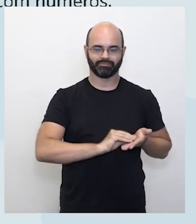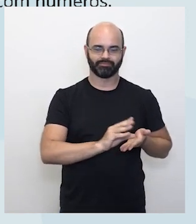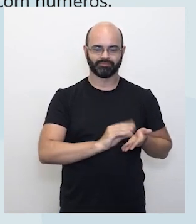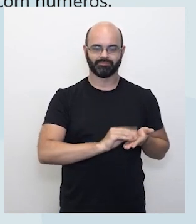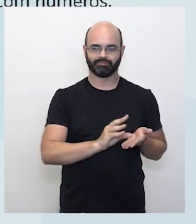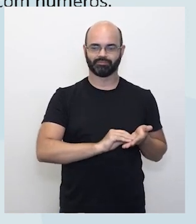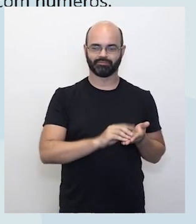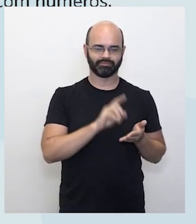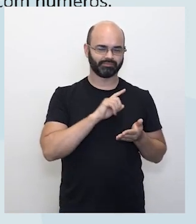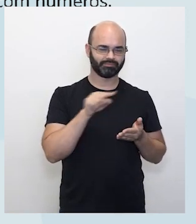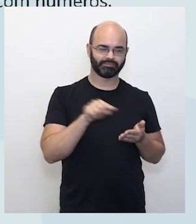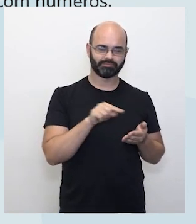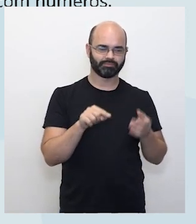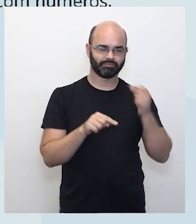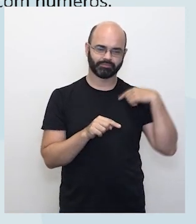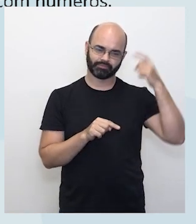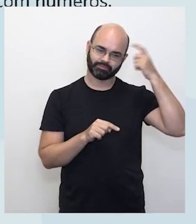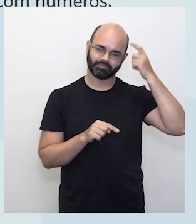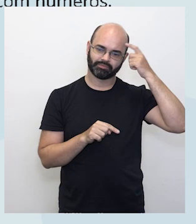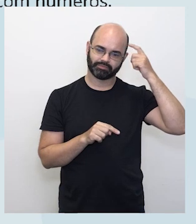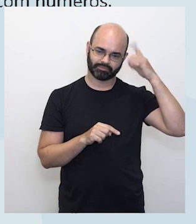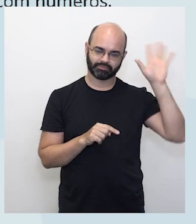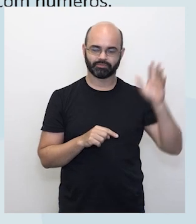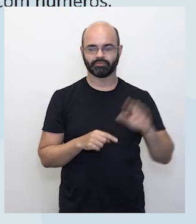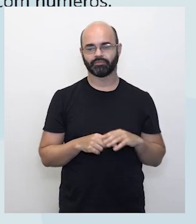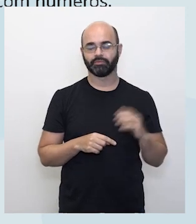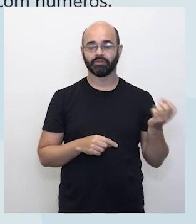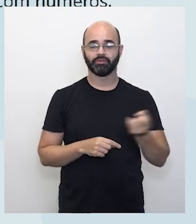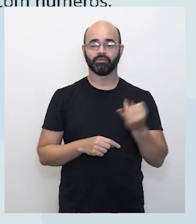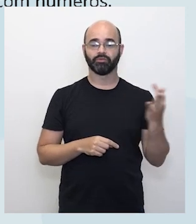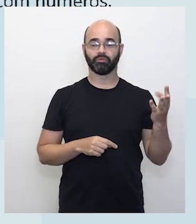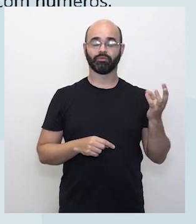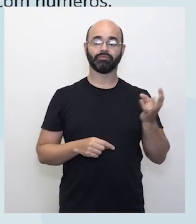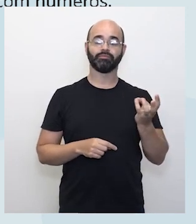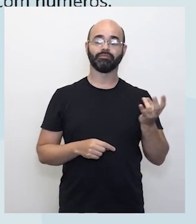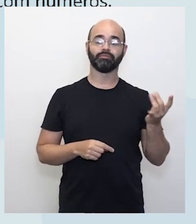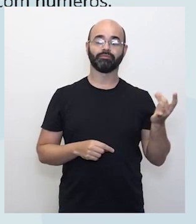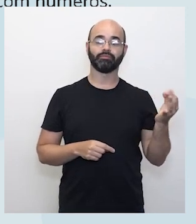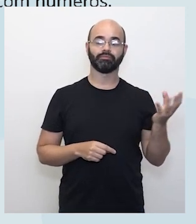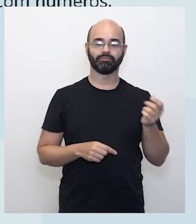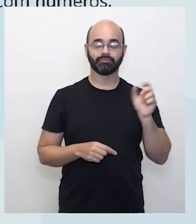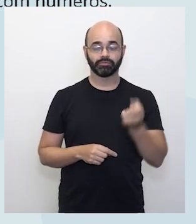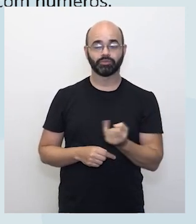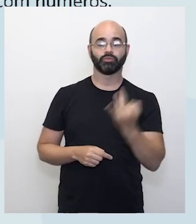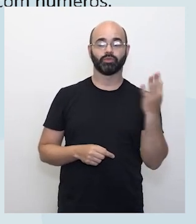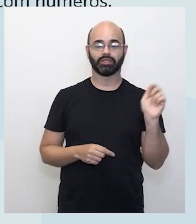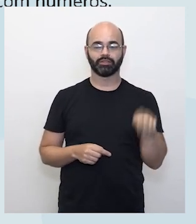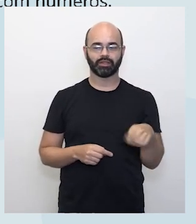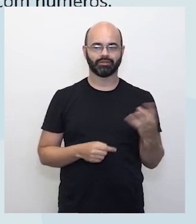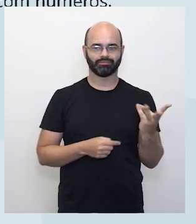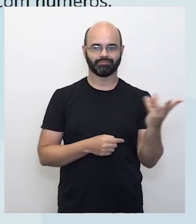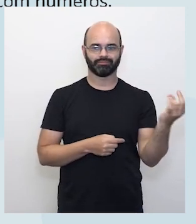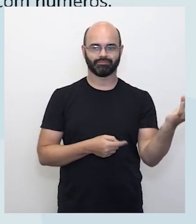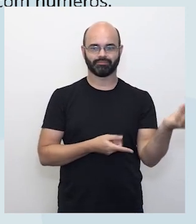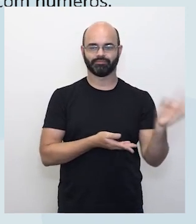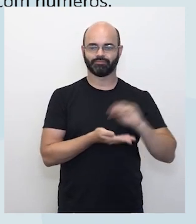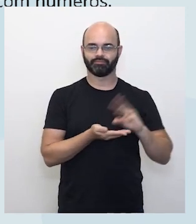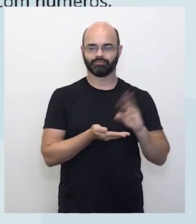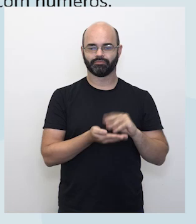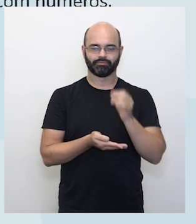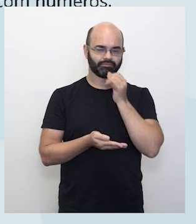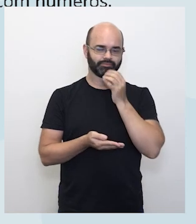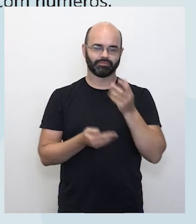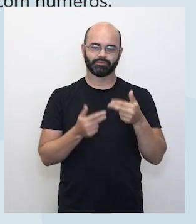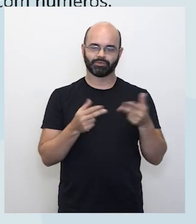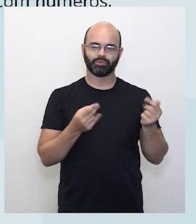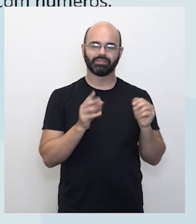né, a gente precisa pensar muito bem, mas quantitativa é quando você consegue determinar quantidades, tá? Então a gente tem ali, vamos dizer, coisas